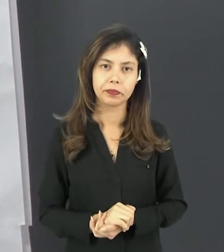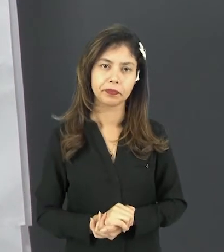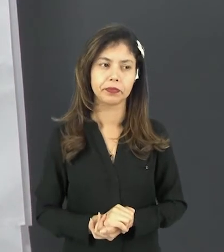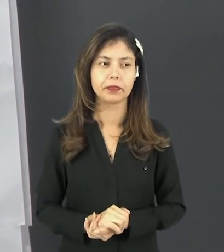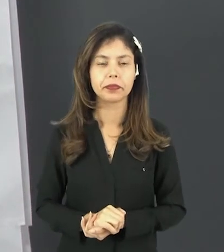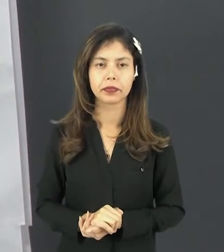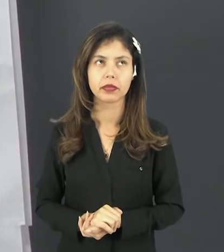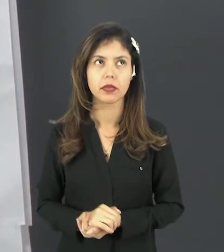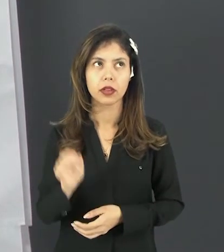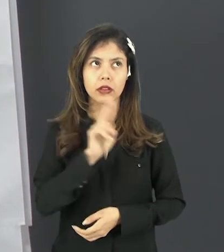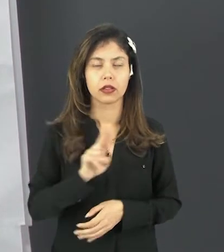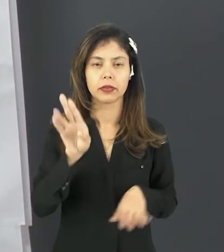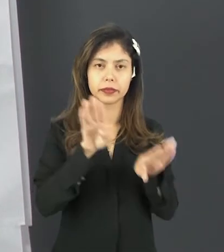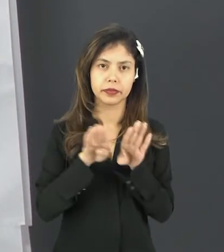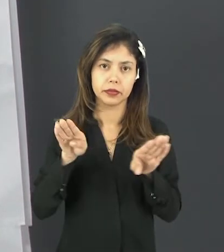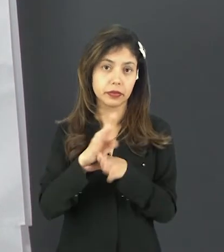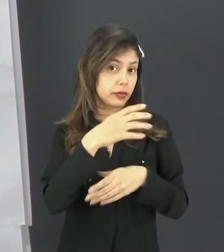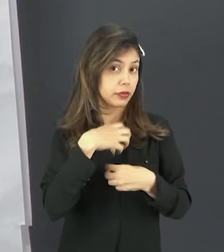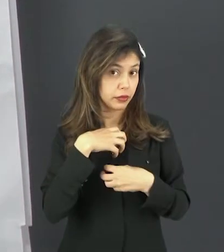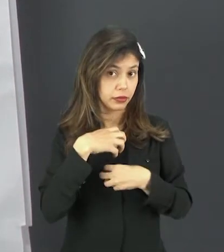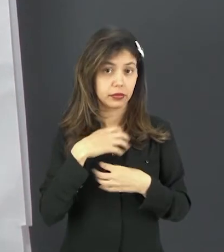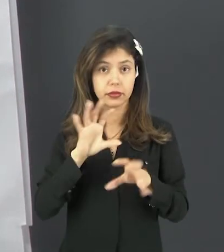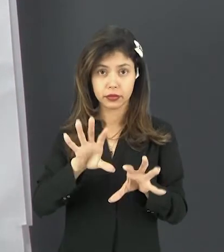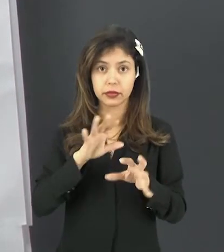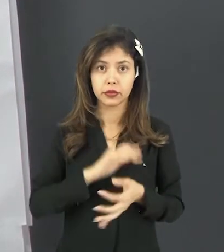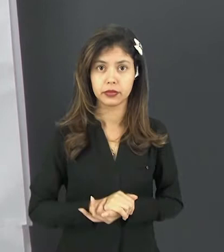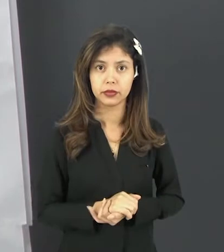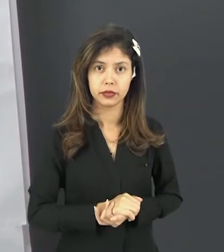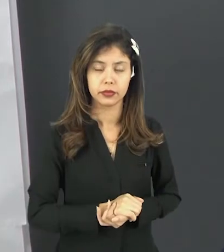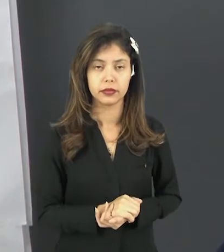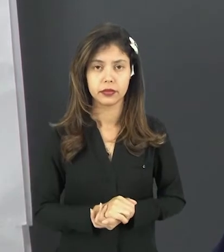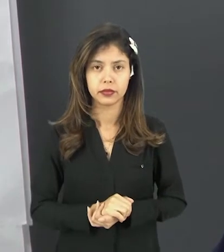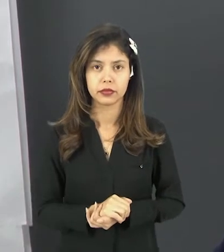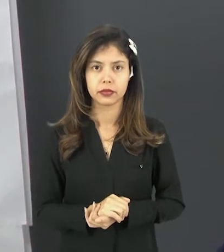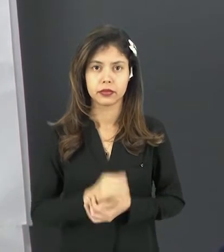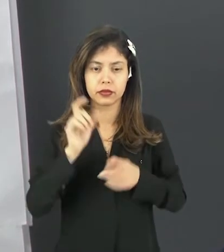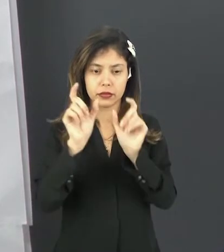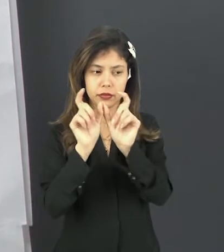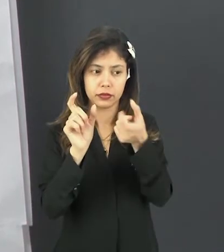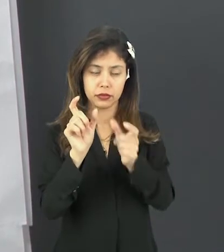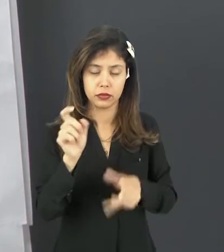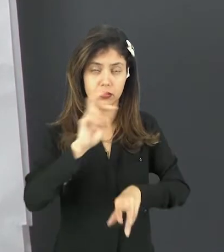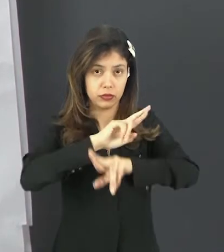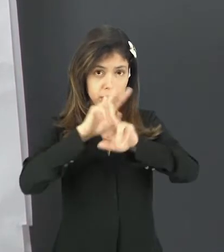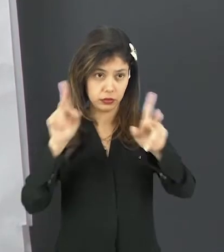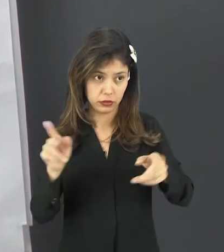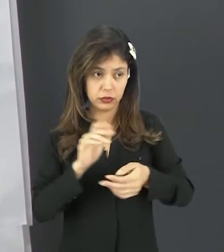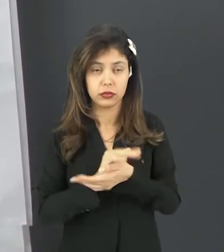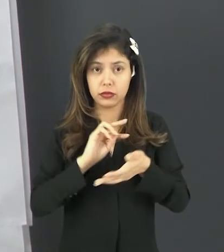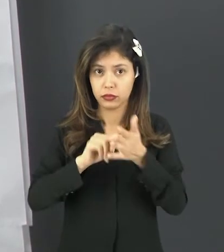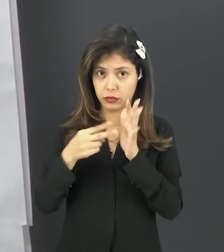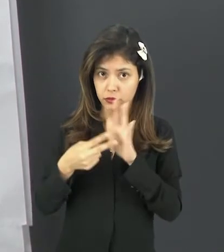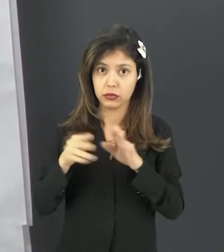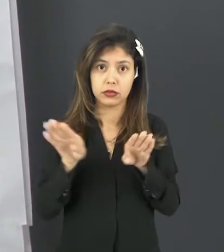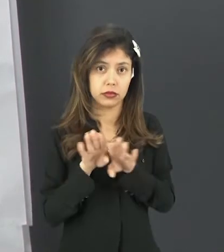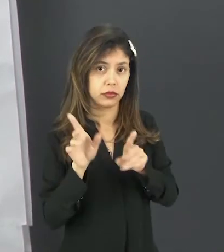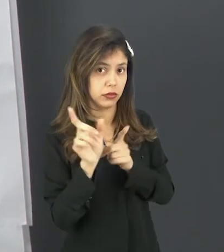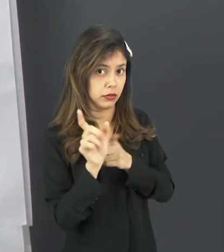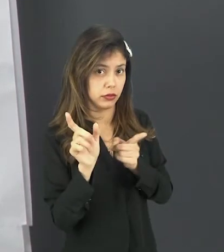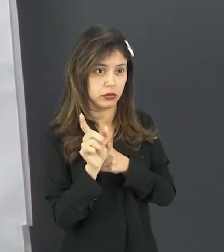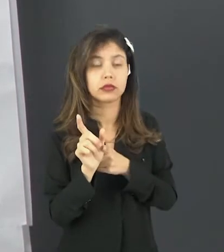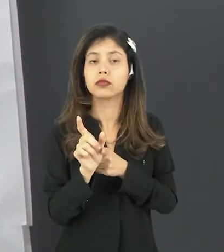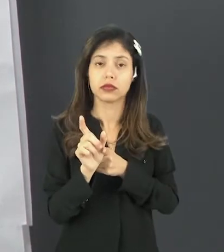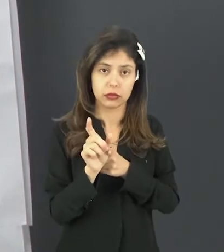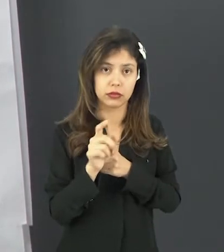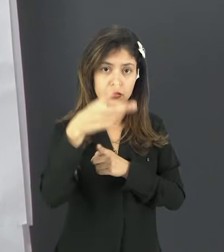pode usar nesse sentido, tá? Então, o verbete, às vezes, pode vir com vários significados, como a palavra brilhante,